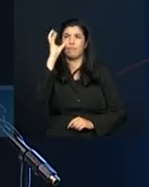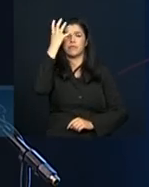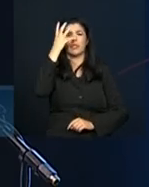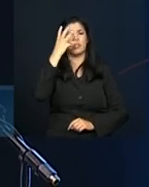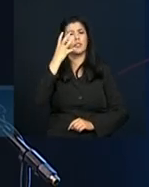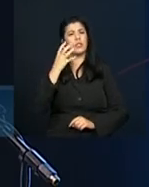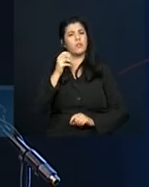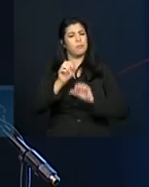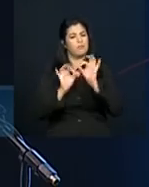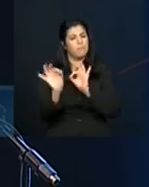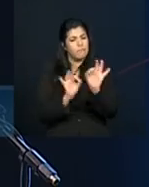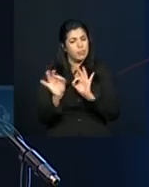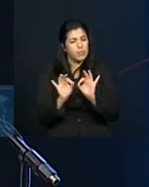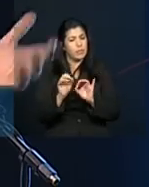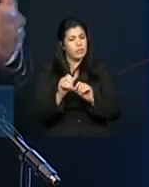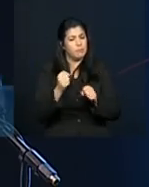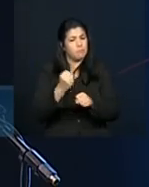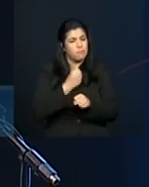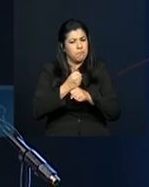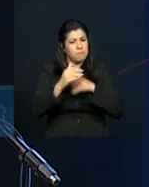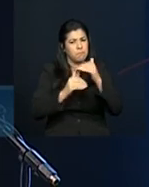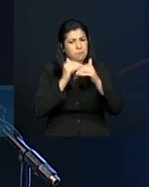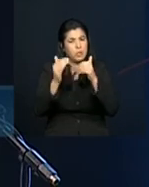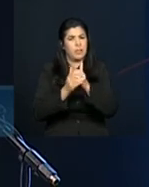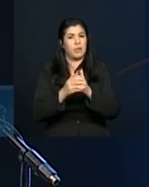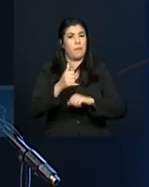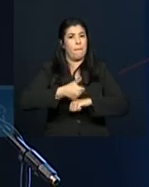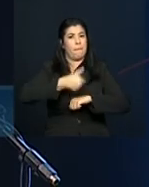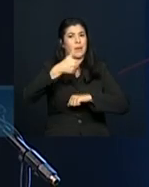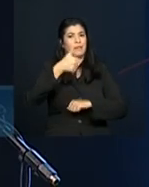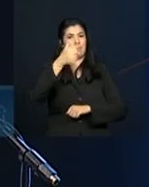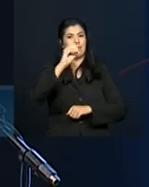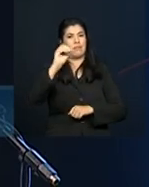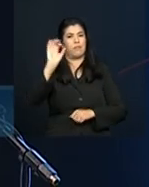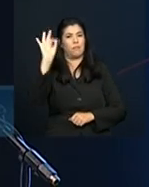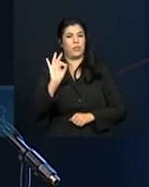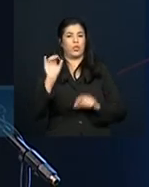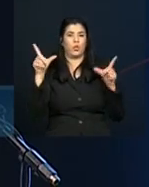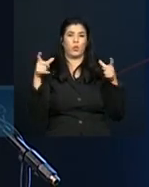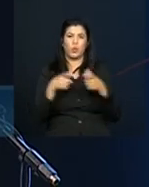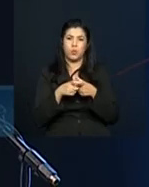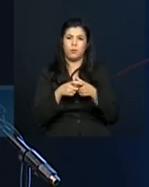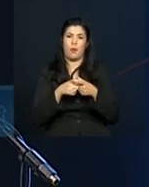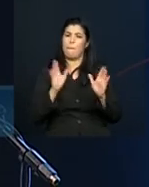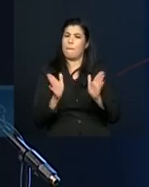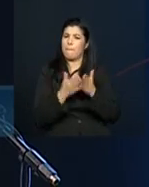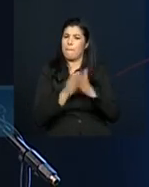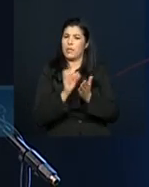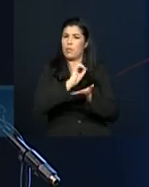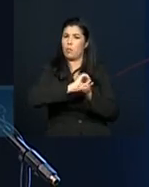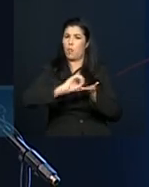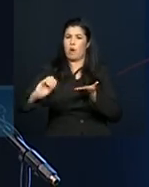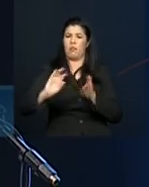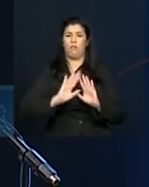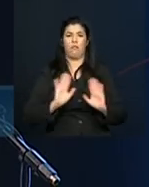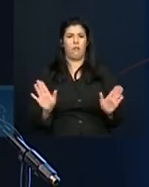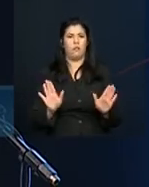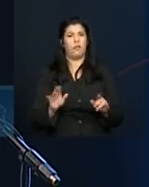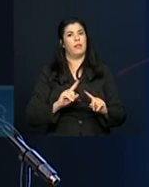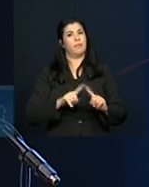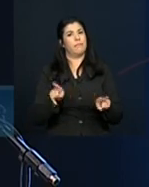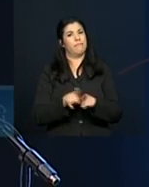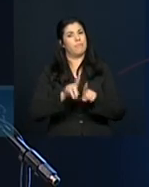importante, o que é 100%, né? Qual o nível de pobreza, de extrema pobreza zero, mas não só isso,